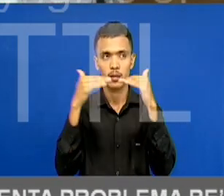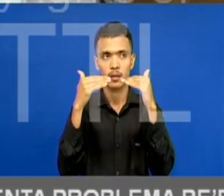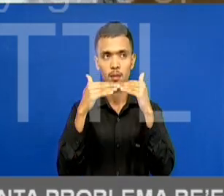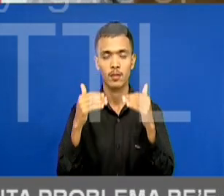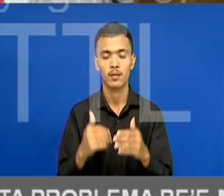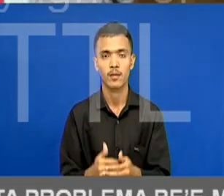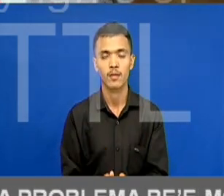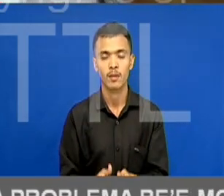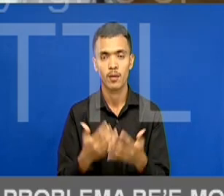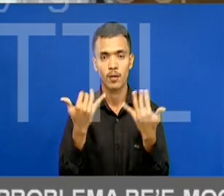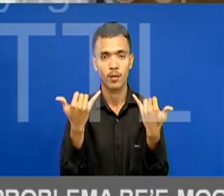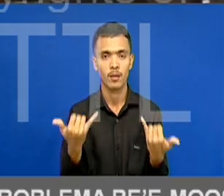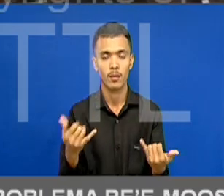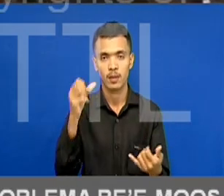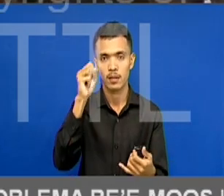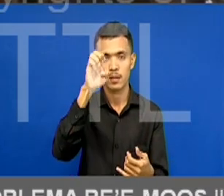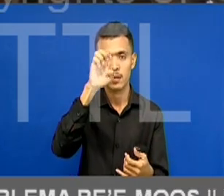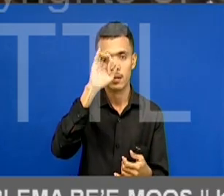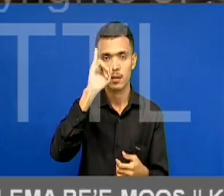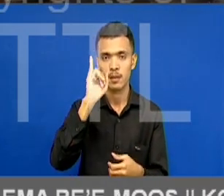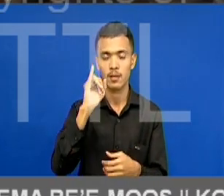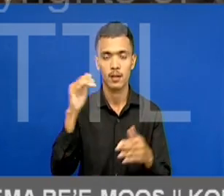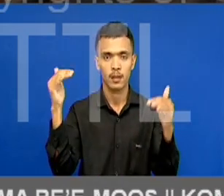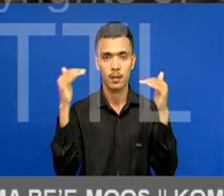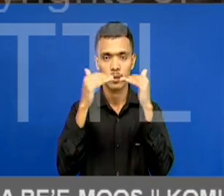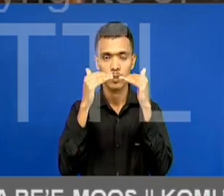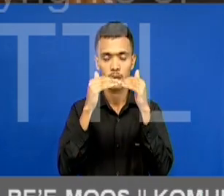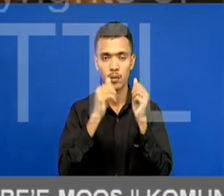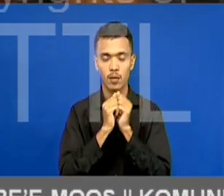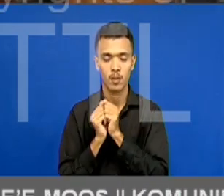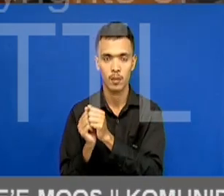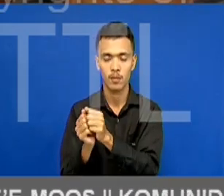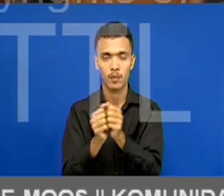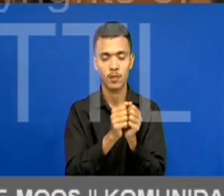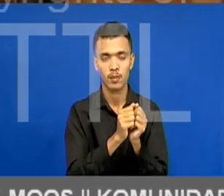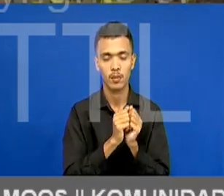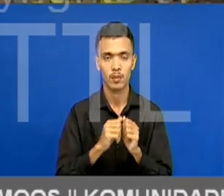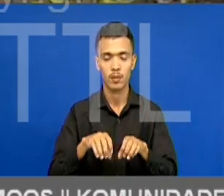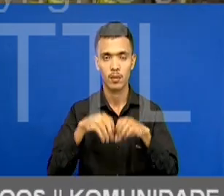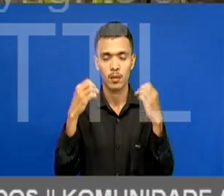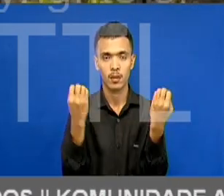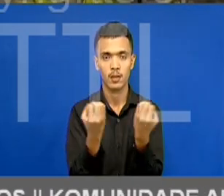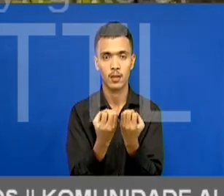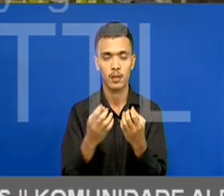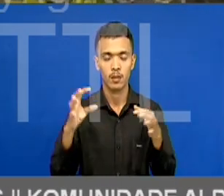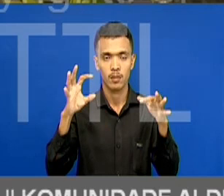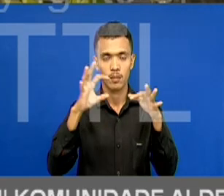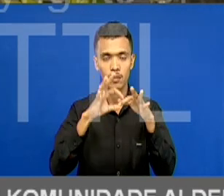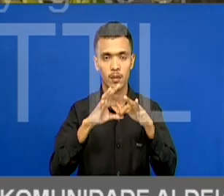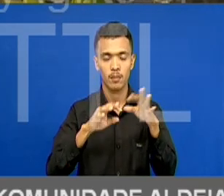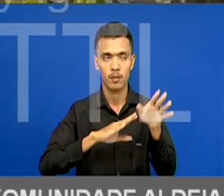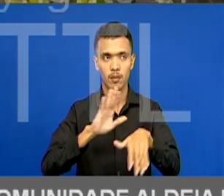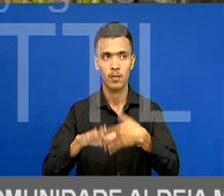oin sei organiza encontro Rede Referal, nebe involve membro Rede Referal